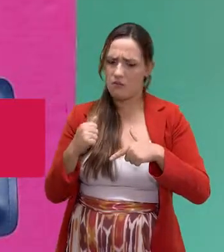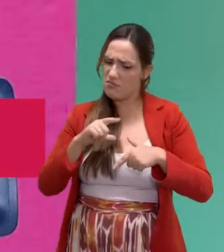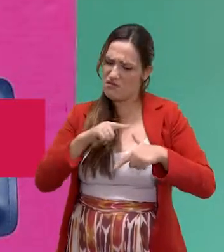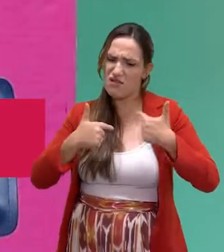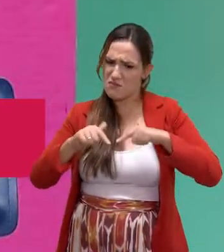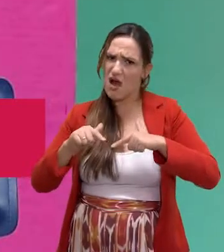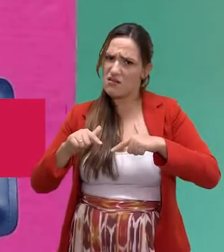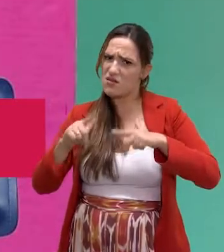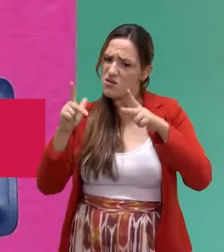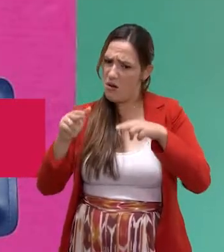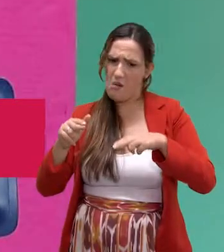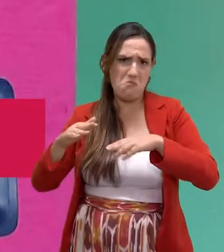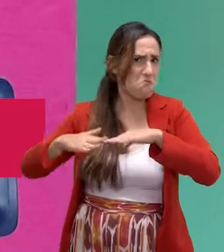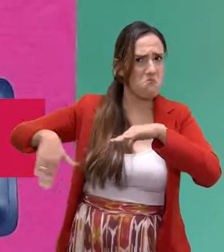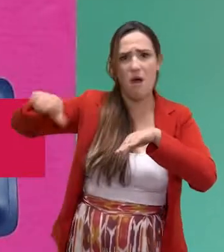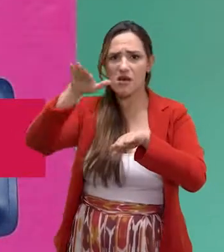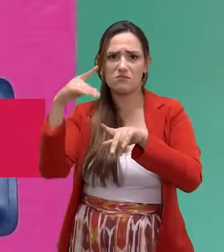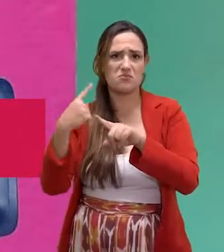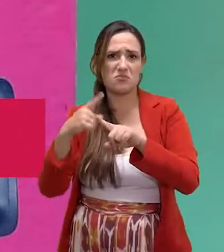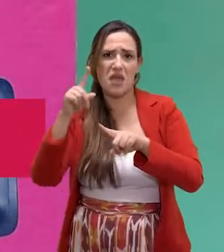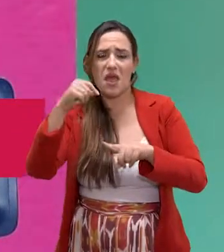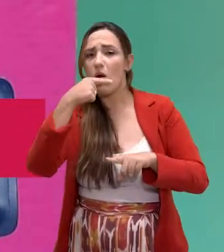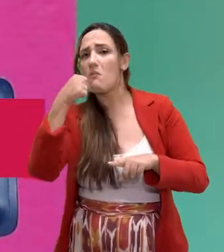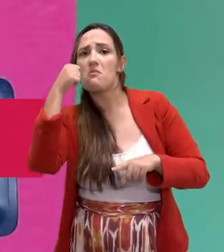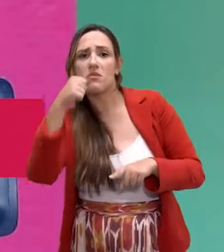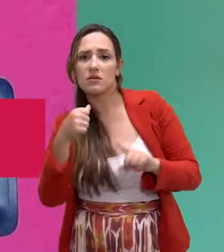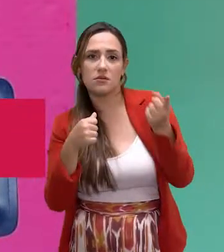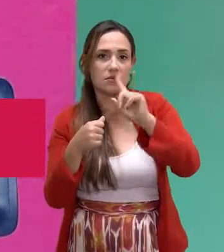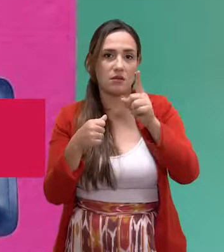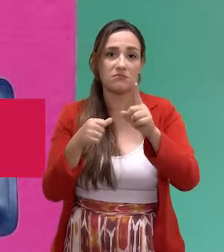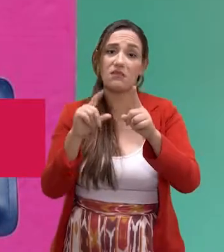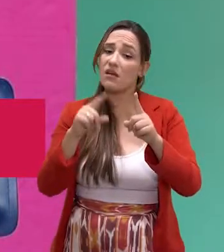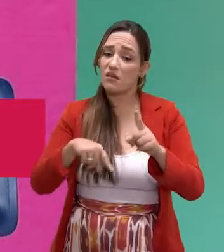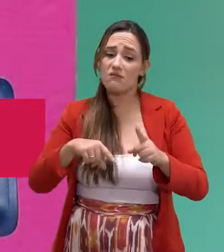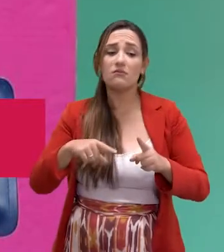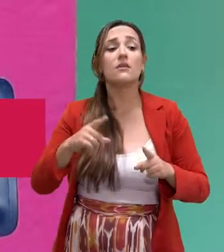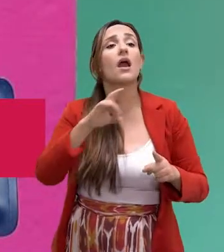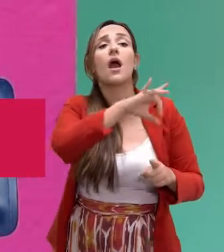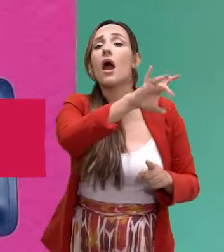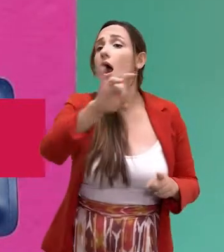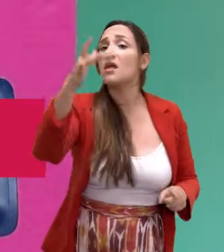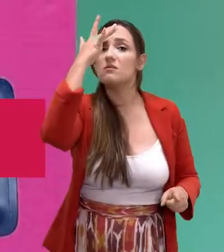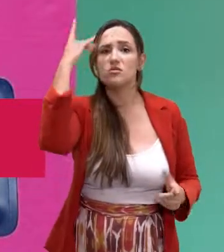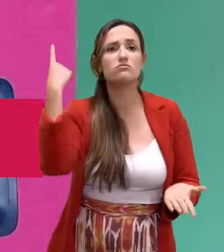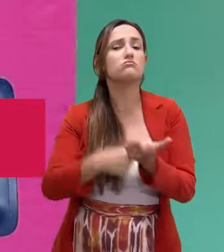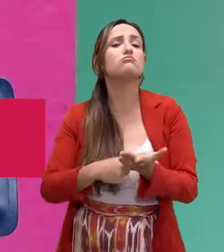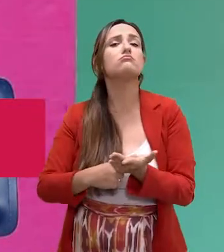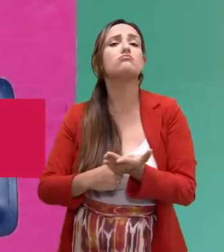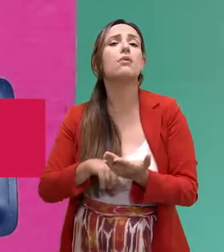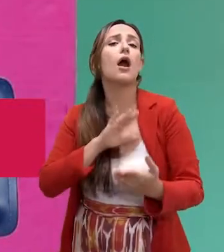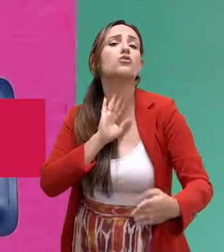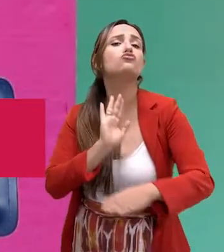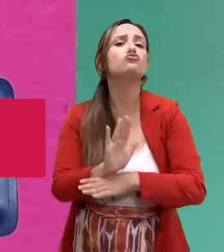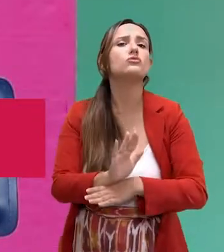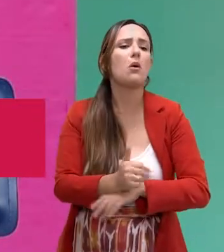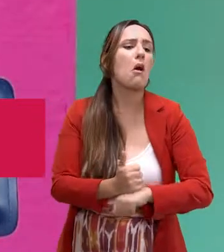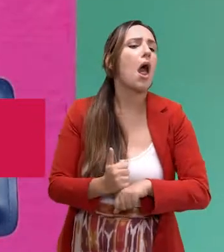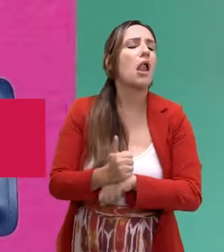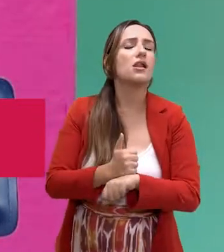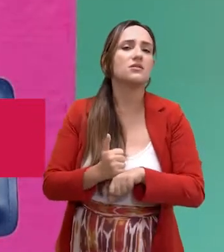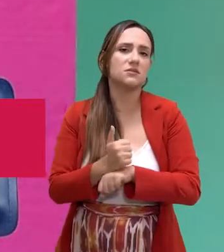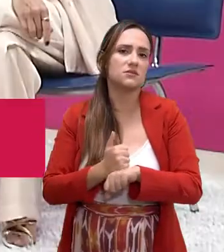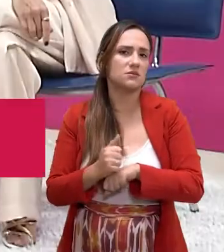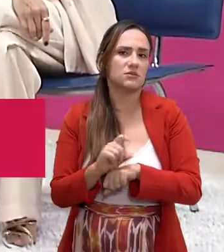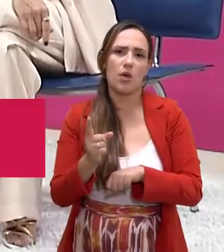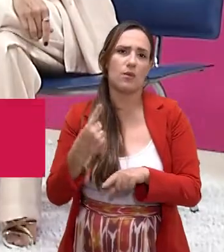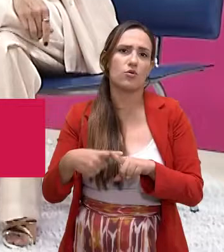igual ou mais, porque não é uma questão de gênero, é uma questão de compromisso, é uma questão de qualificação e passa muito longe de uma questão